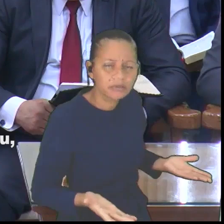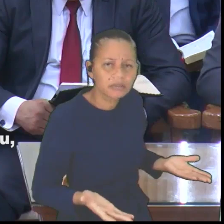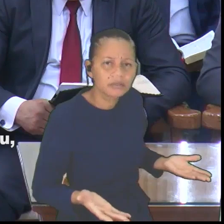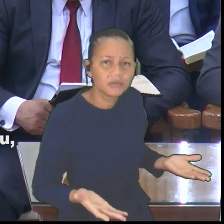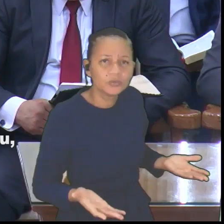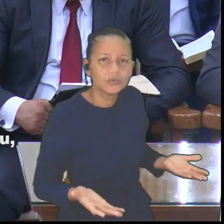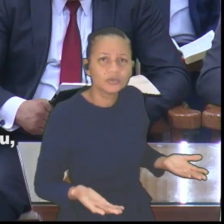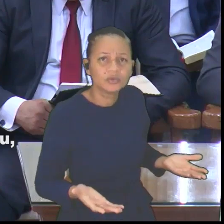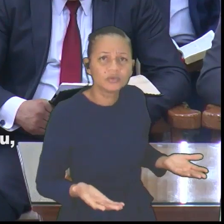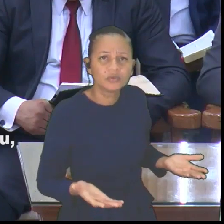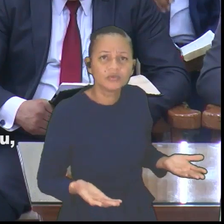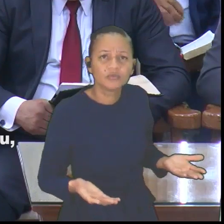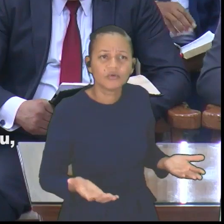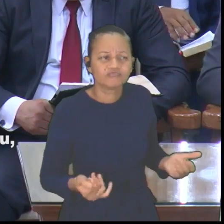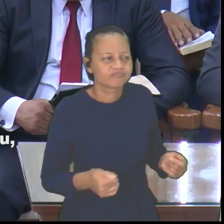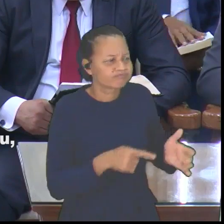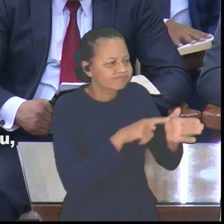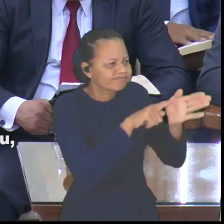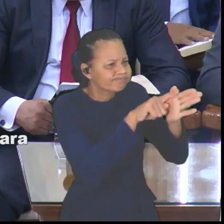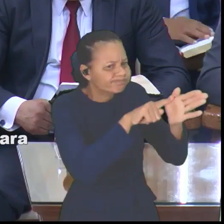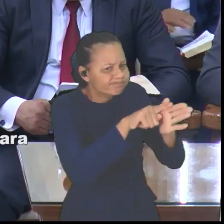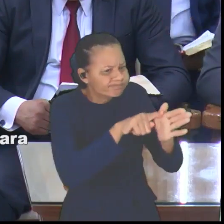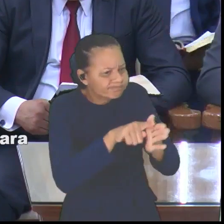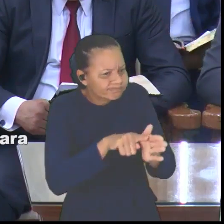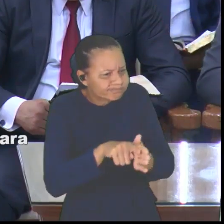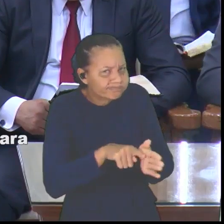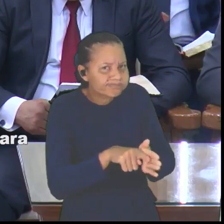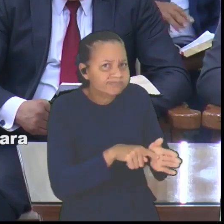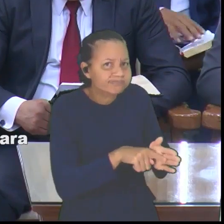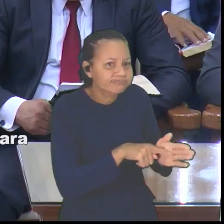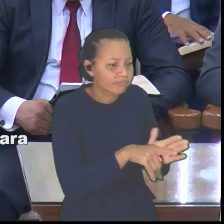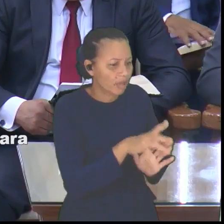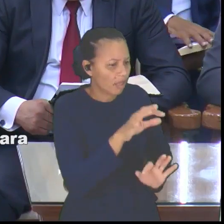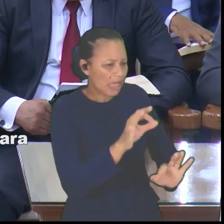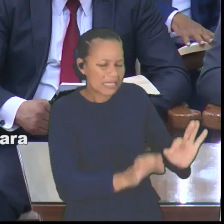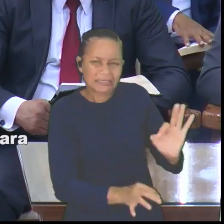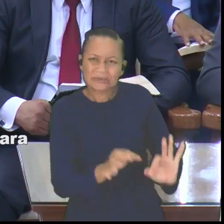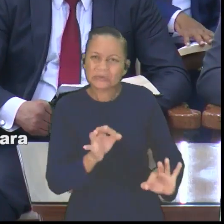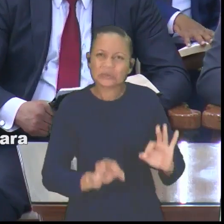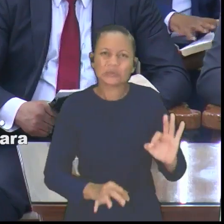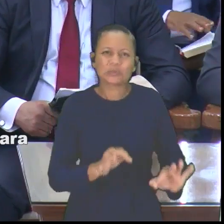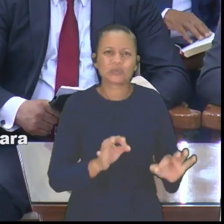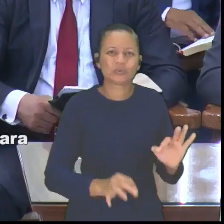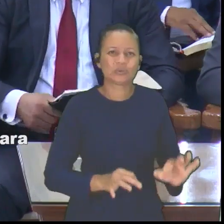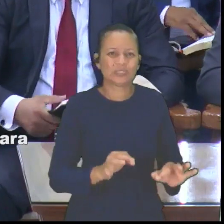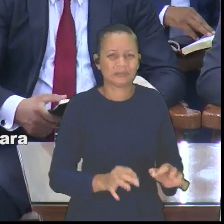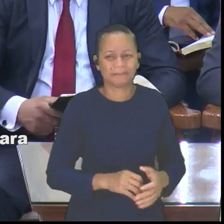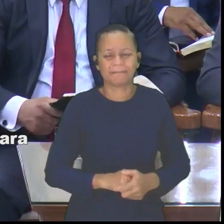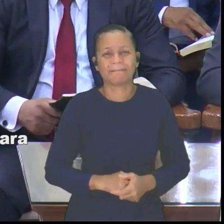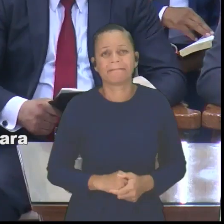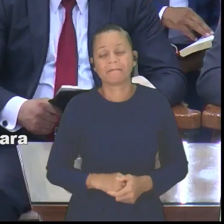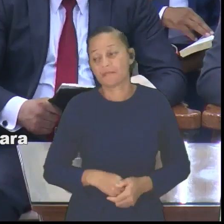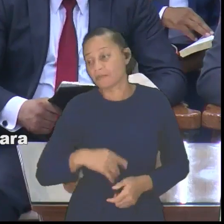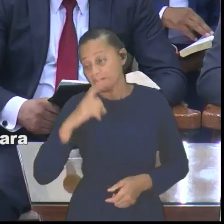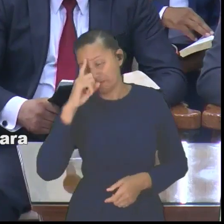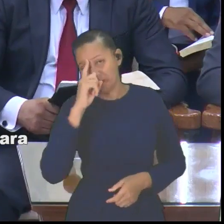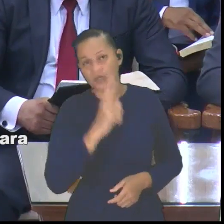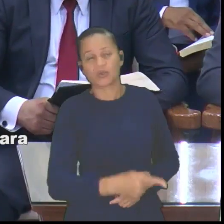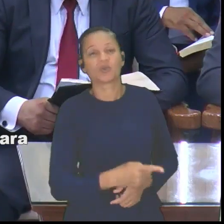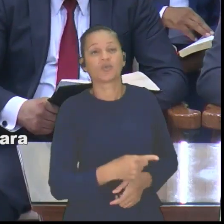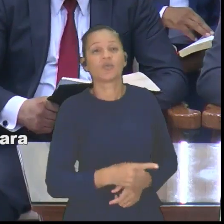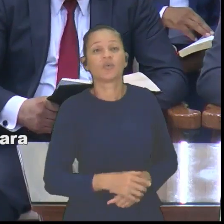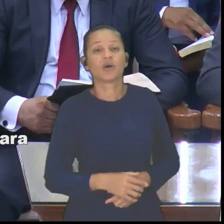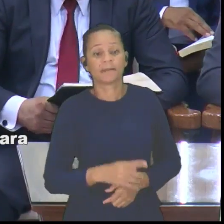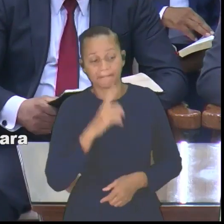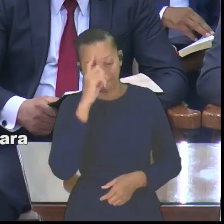foi feita uma inquirição aos guardas. Os guardas foram a julgamento, irmão. E mandou-os o que, irmãos? Sabe